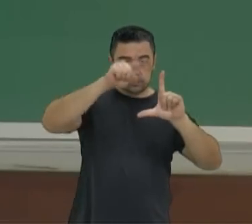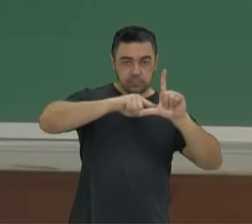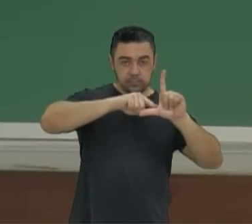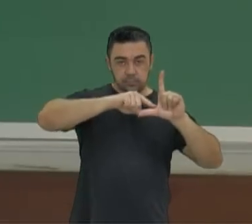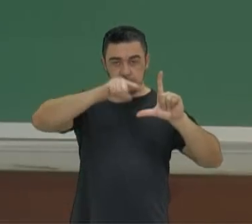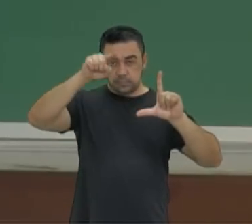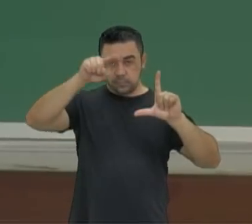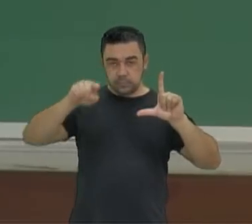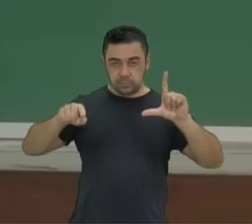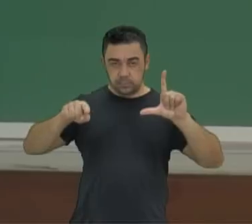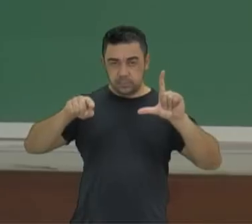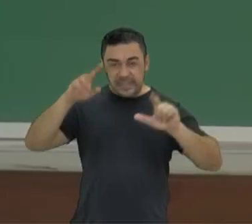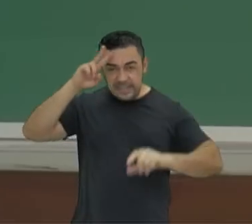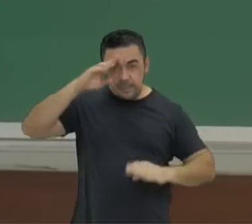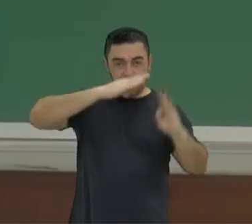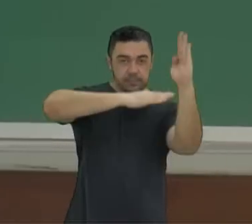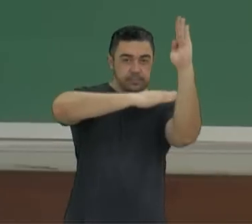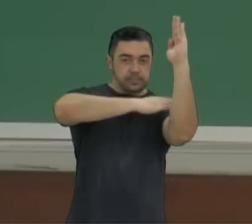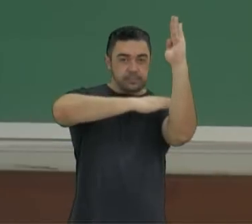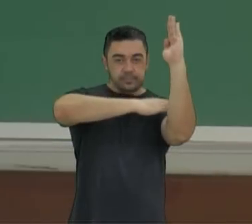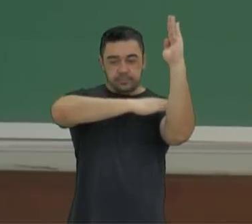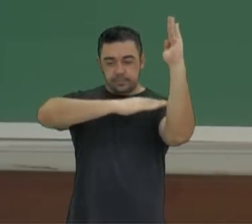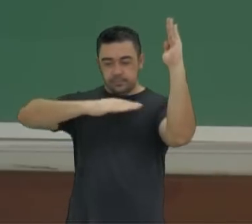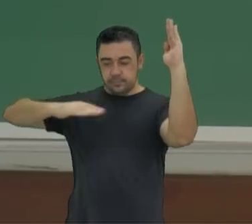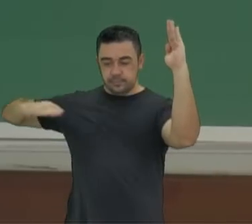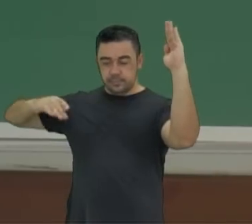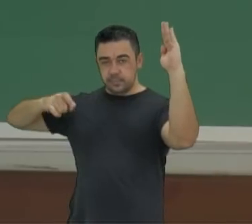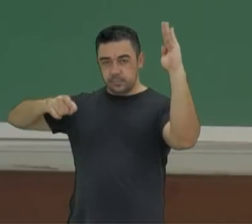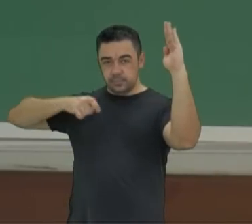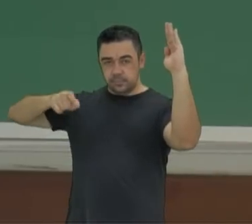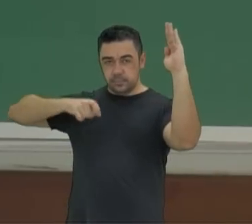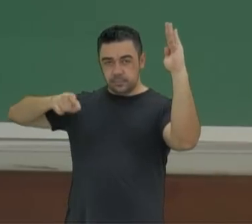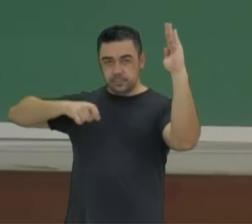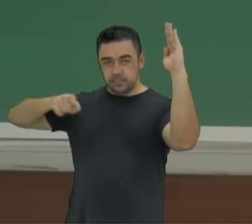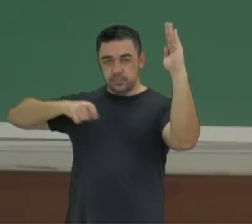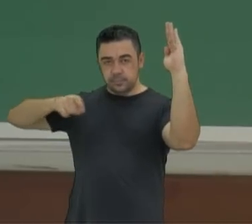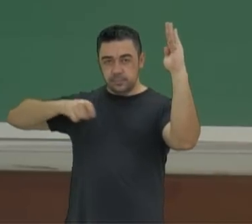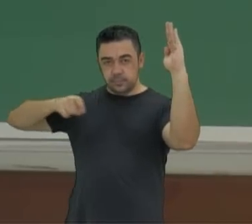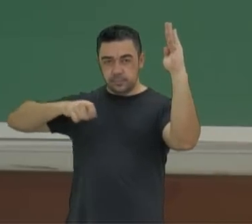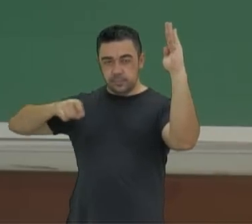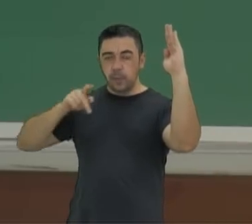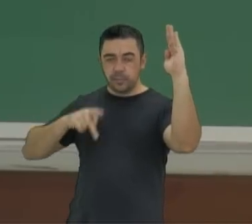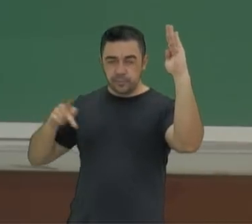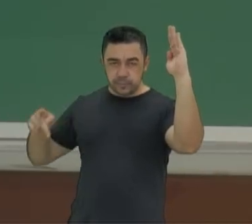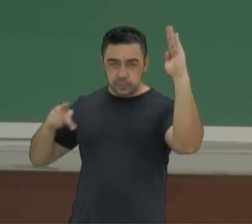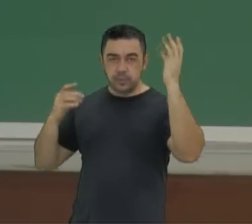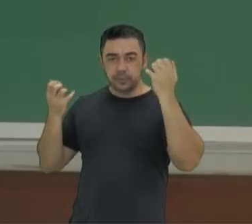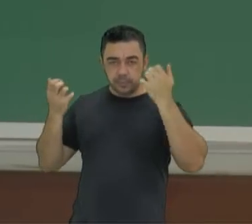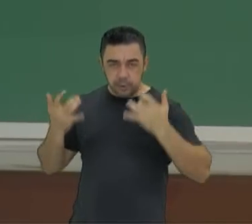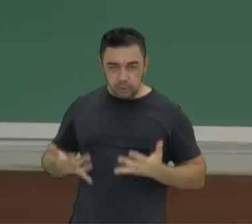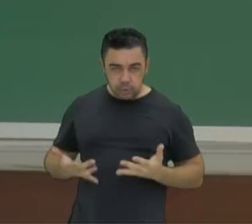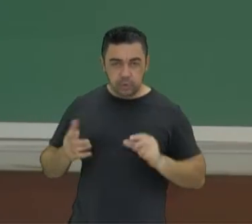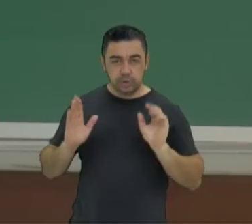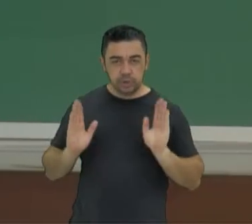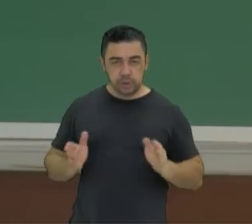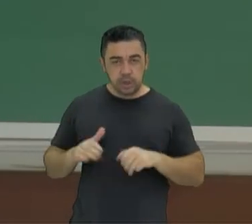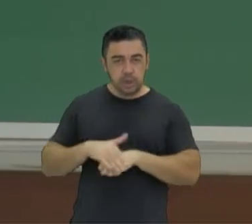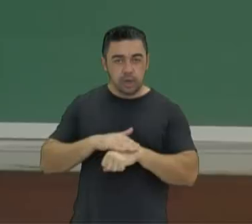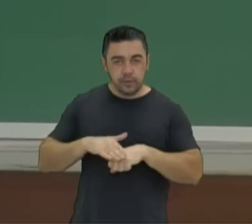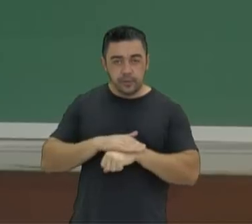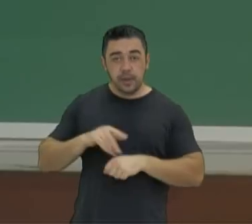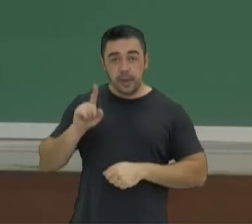plano cartesiano? A gente tem um eixo vertical, que a professora Marita, a professora Neumar também já conversou com